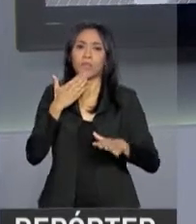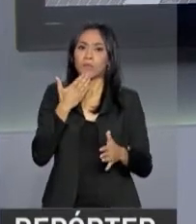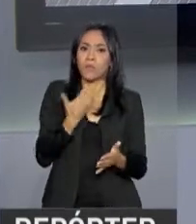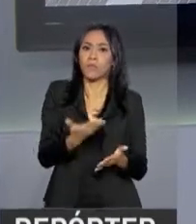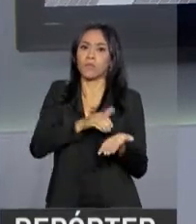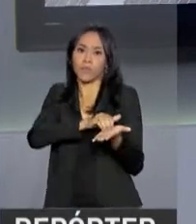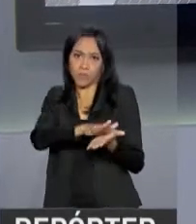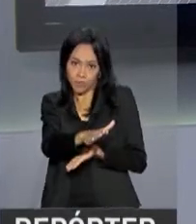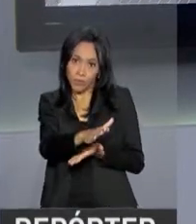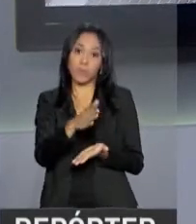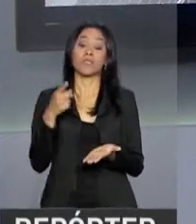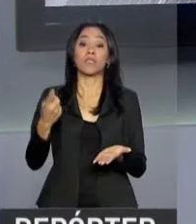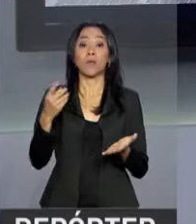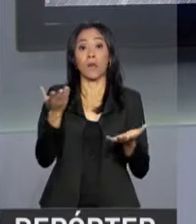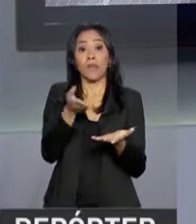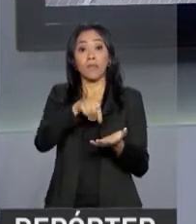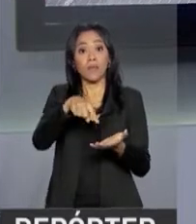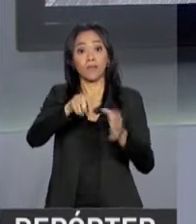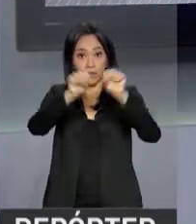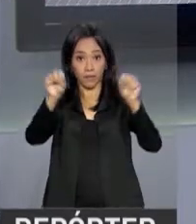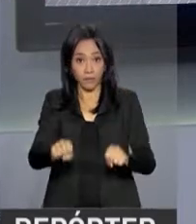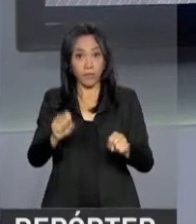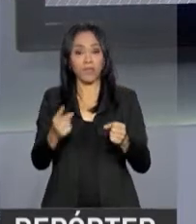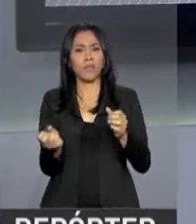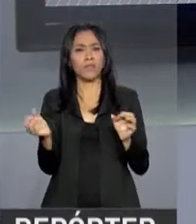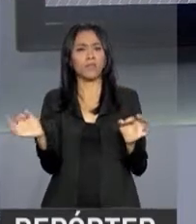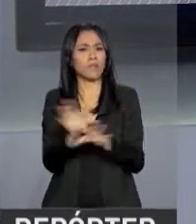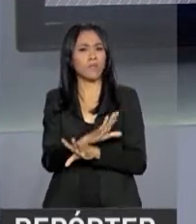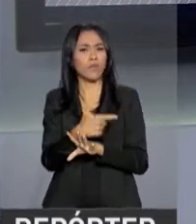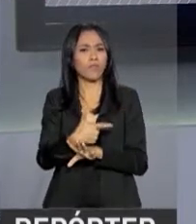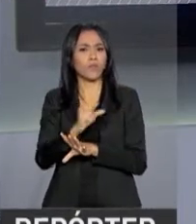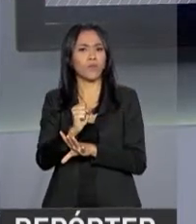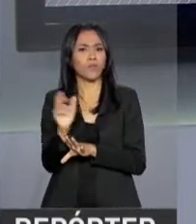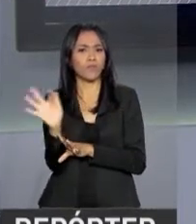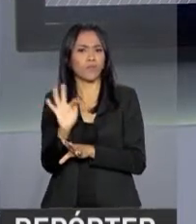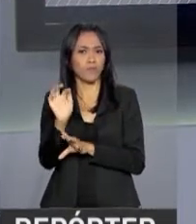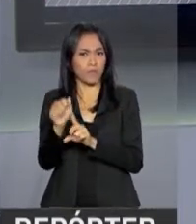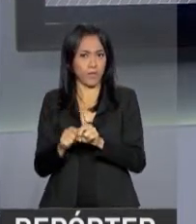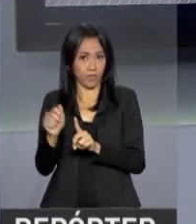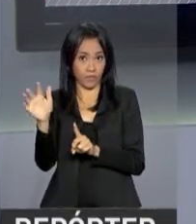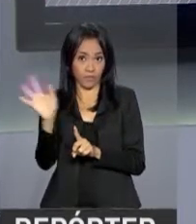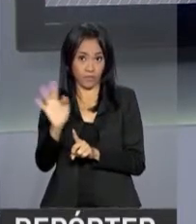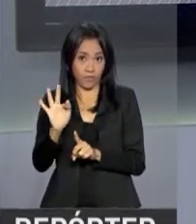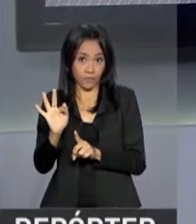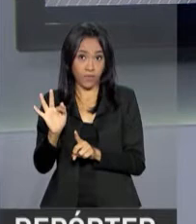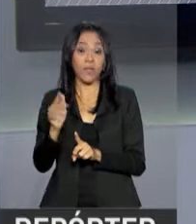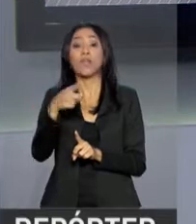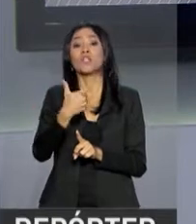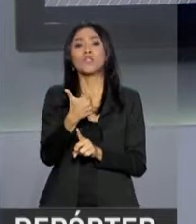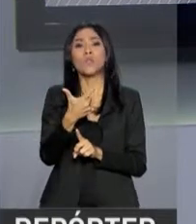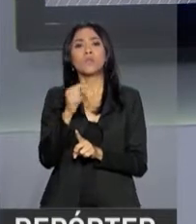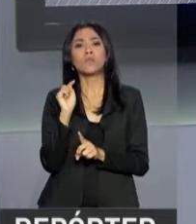primeira fase de implantação do e social que terminou no dia 28 de fevereiro mais de 12 mil grandes empresas enviaram as informações